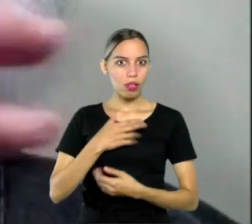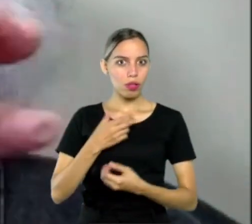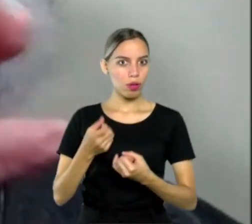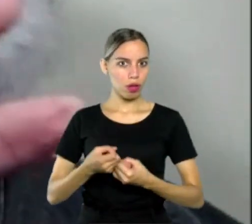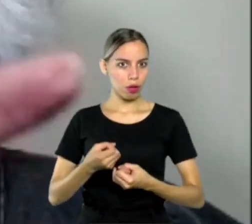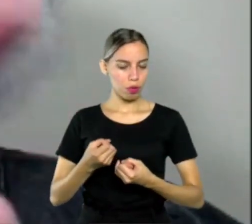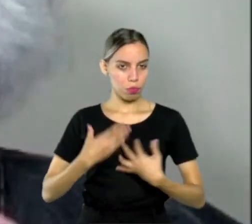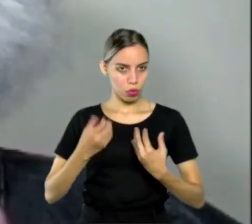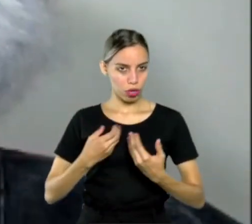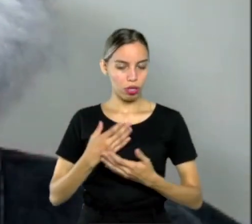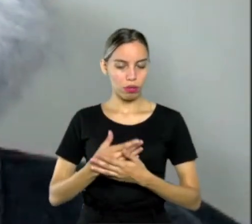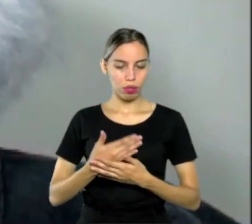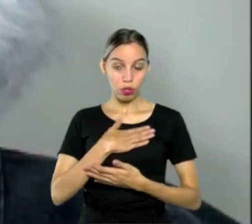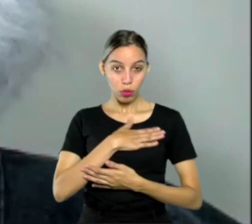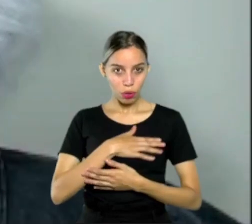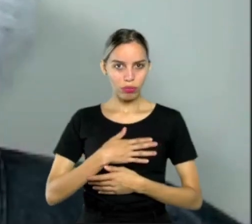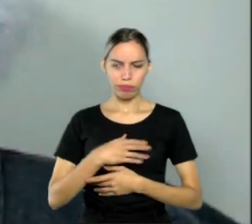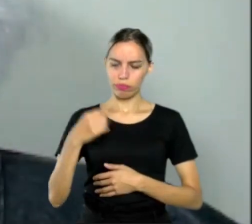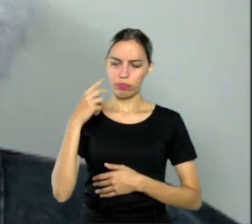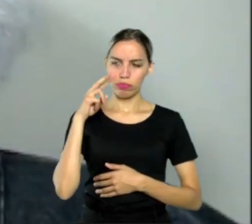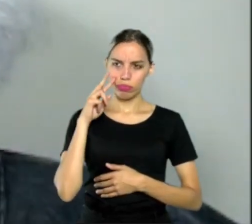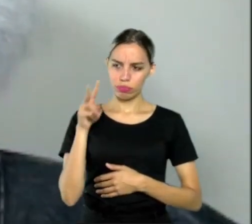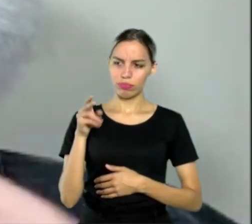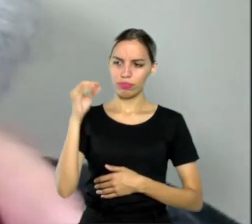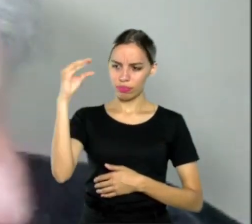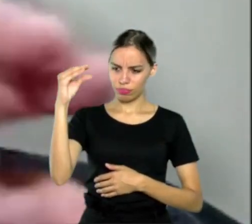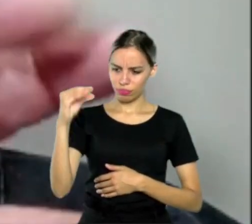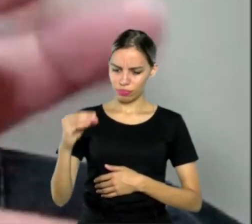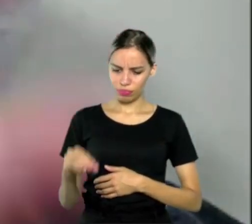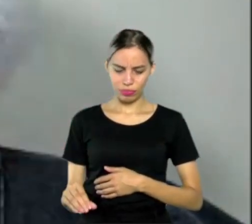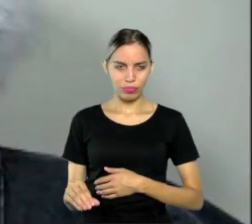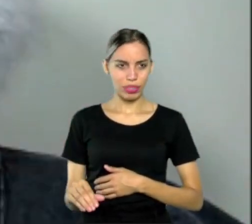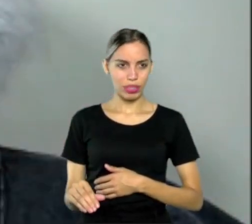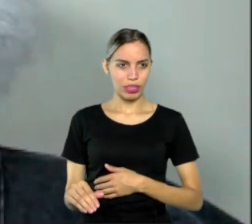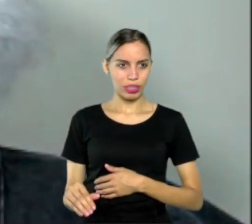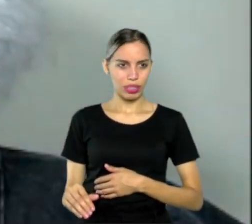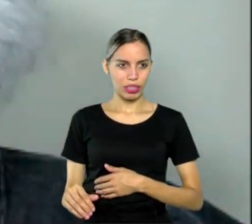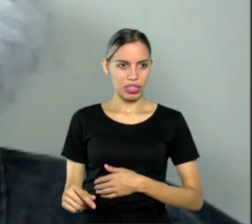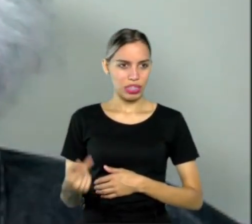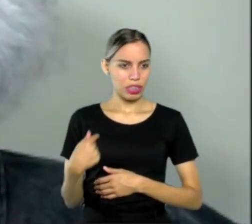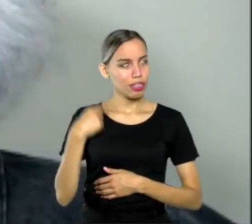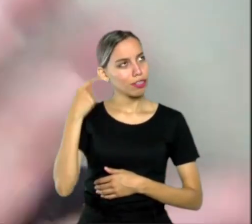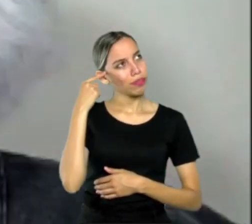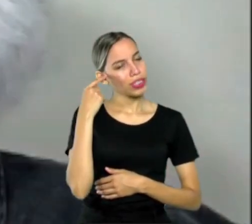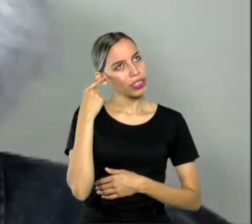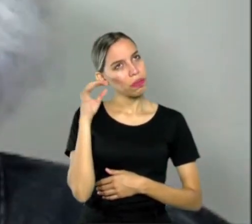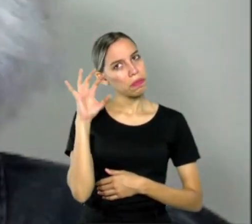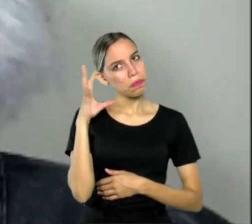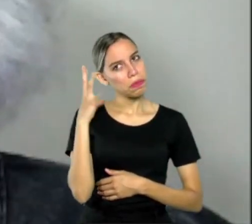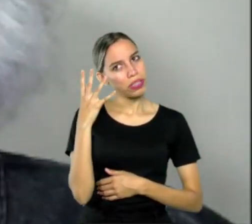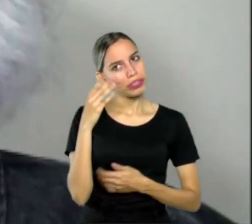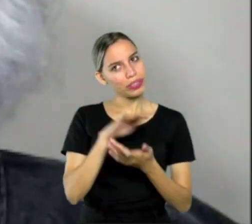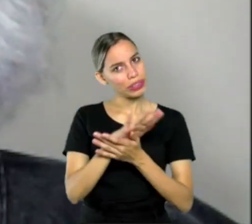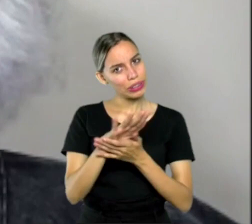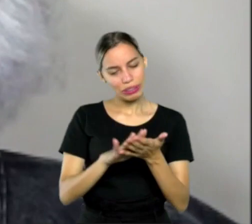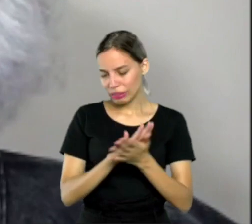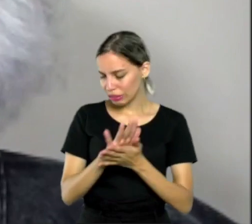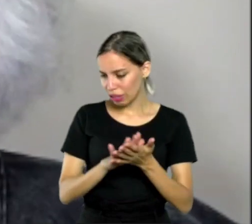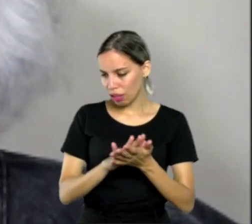isso, e engraçado que dá uma cola, uma amálgama. Você acha que não vai chegar em nenhum lugar e, de repente, fecha,